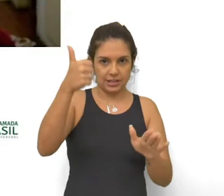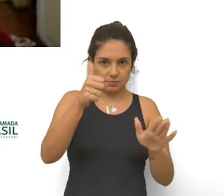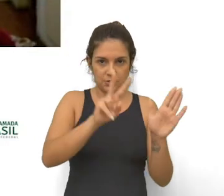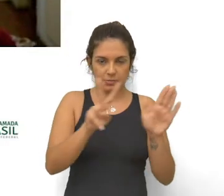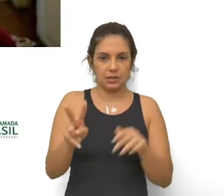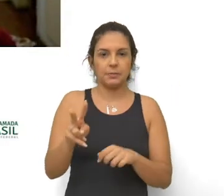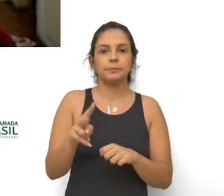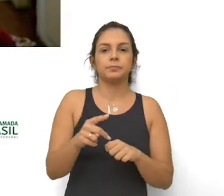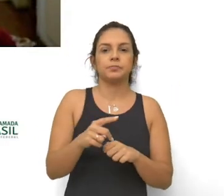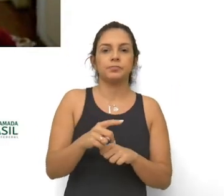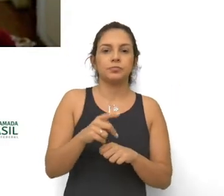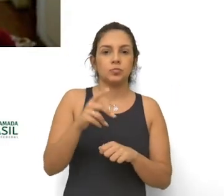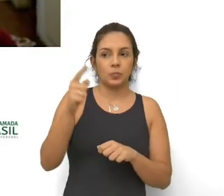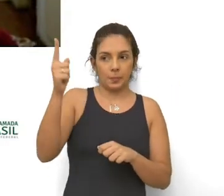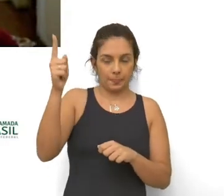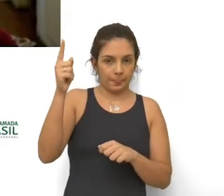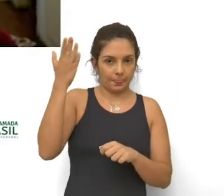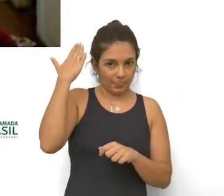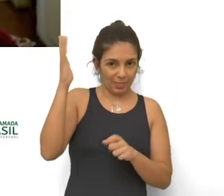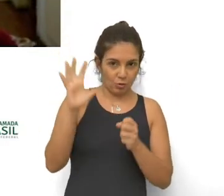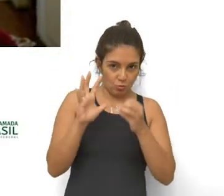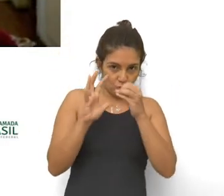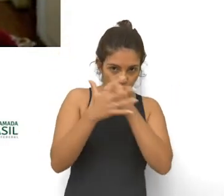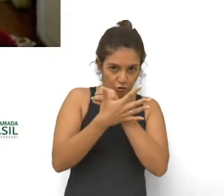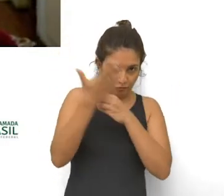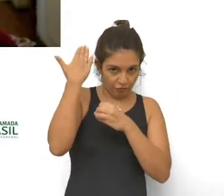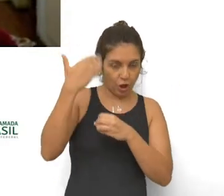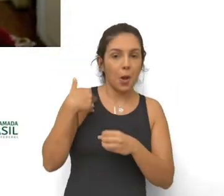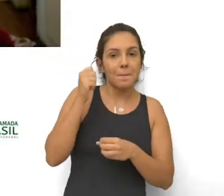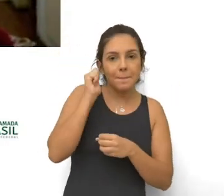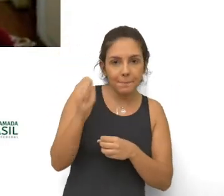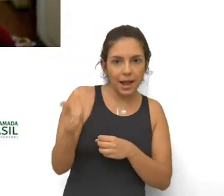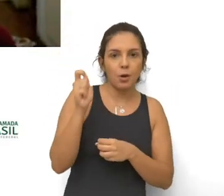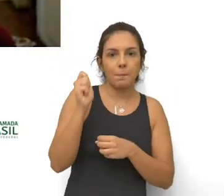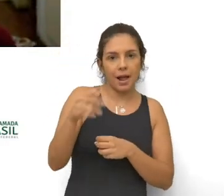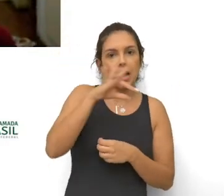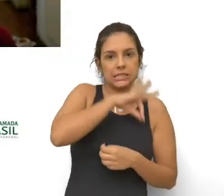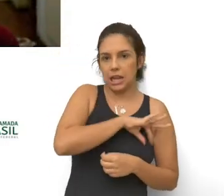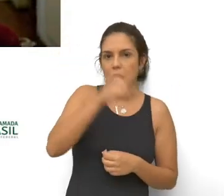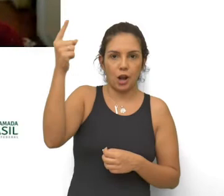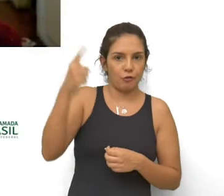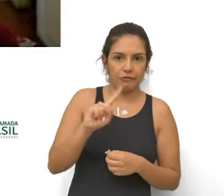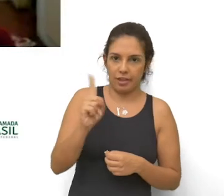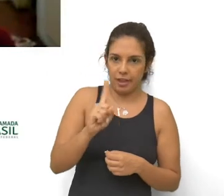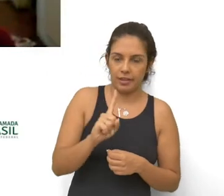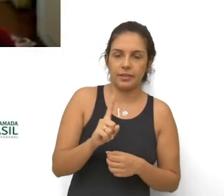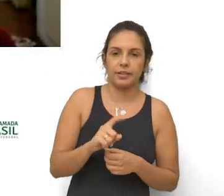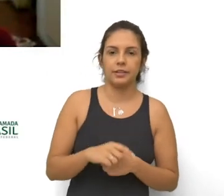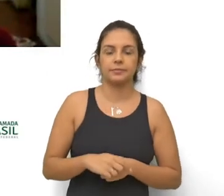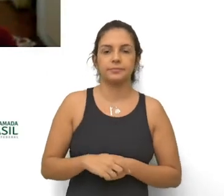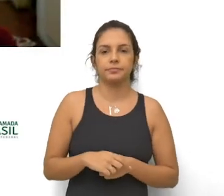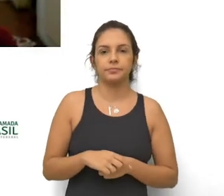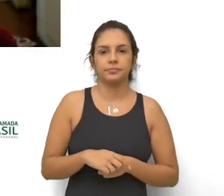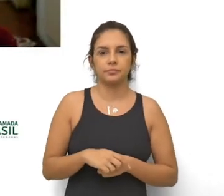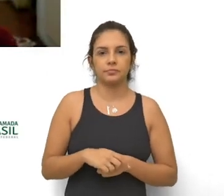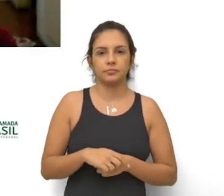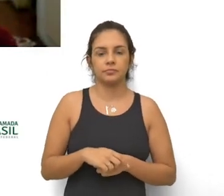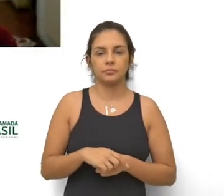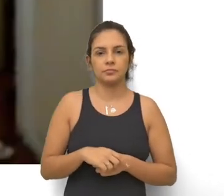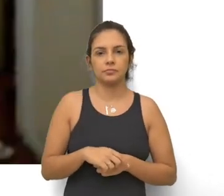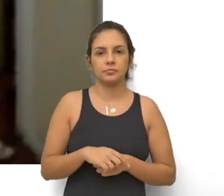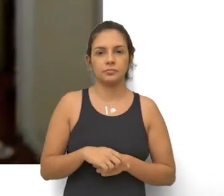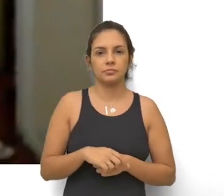passou os primeiros 3 meses sem vir. Eu pagava a diária que eu costumava pagar, mas para ela não ficar sem nada. E